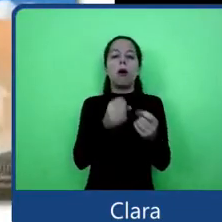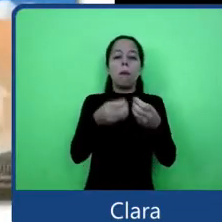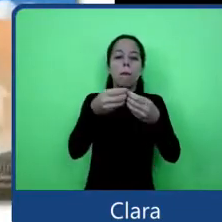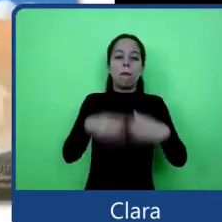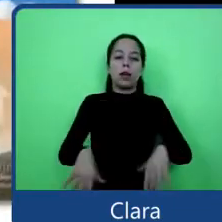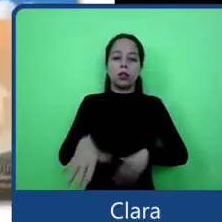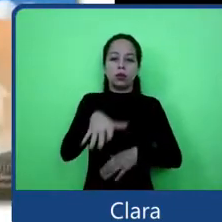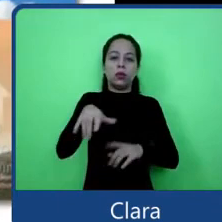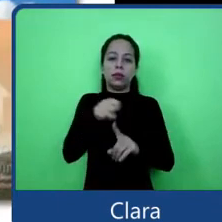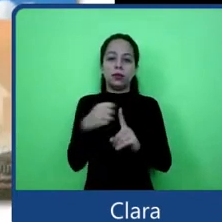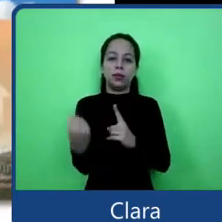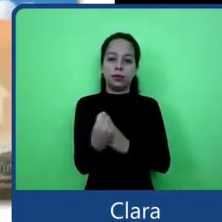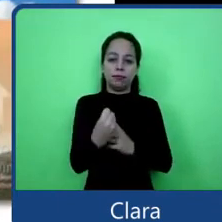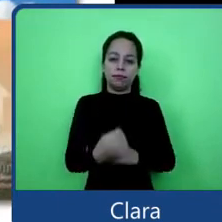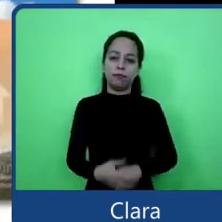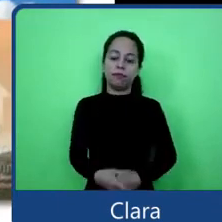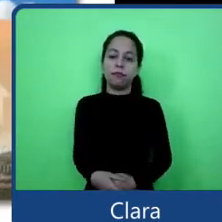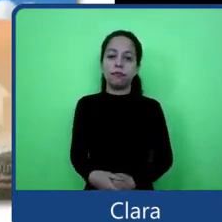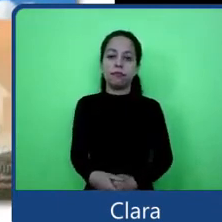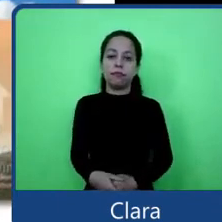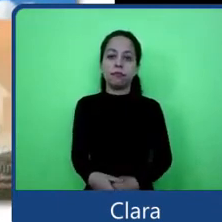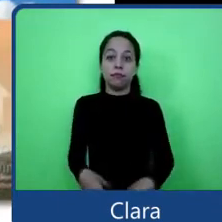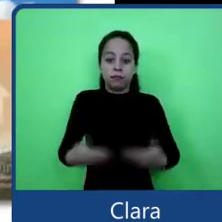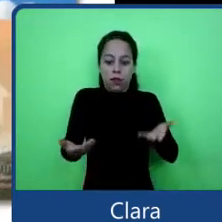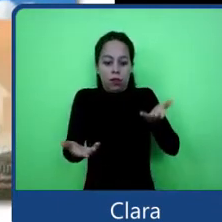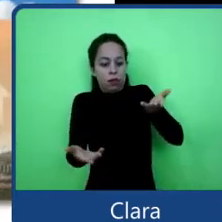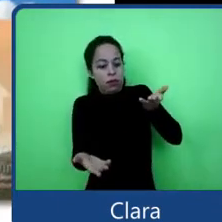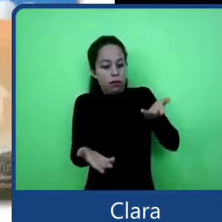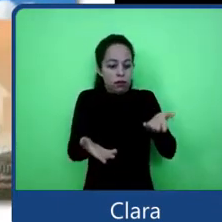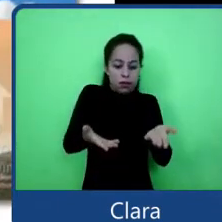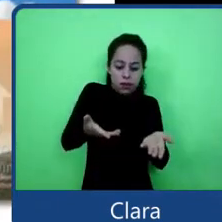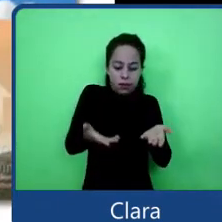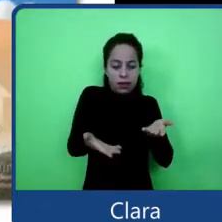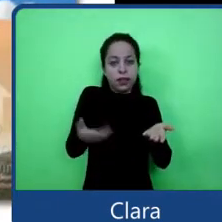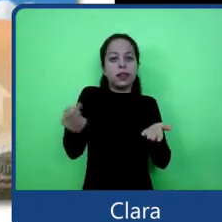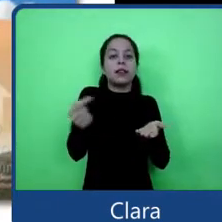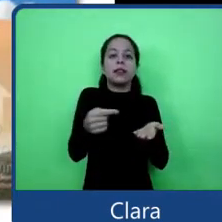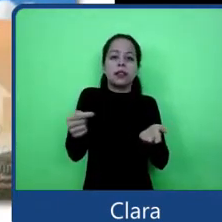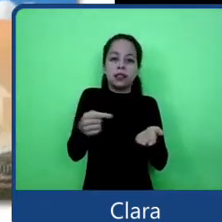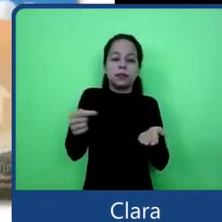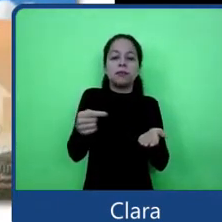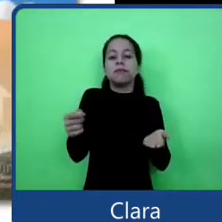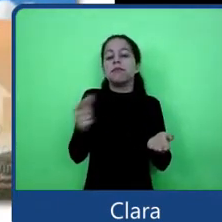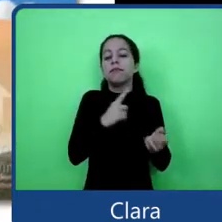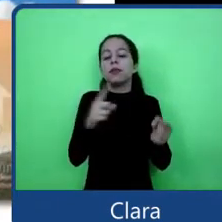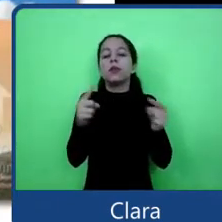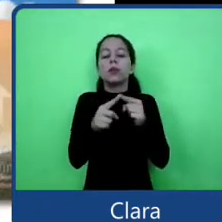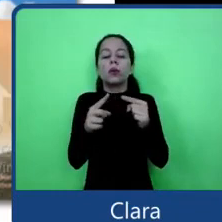Então, esse equilíbrio dinâmico, ele é baseado, né, no balanço